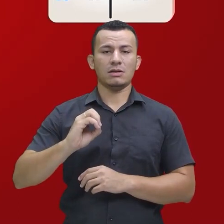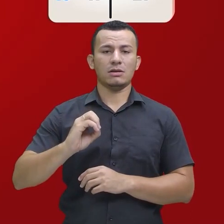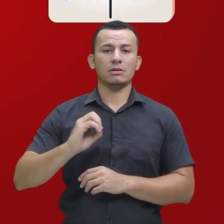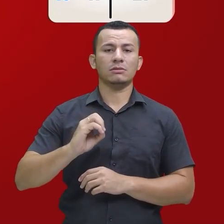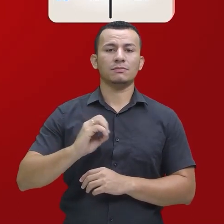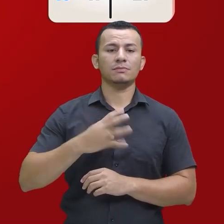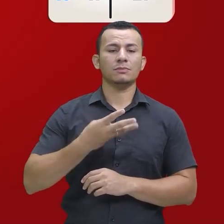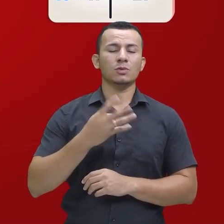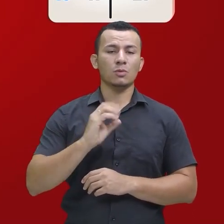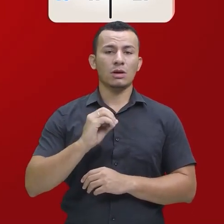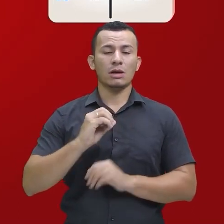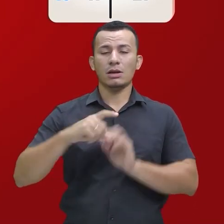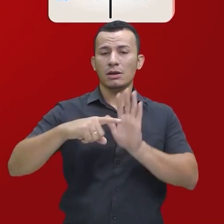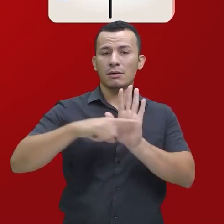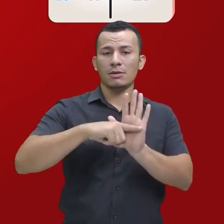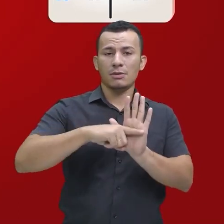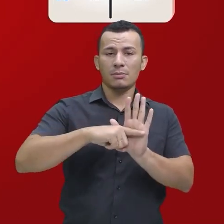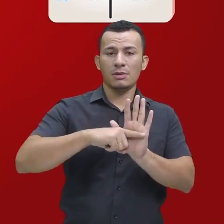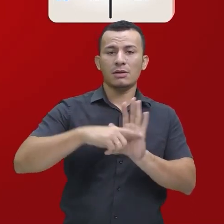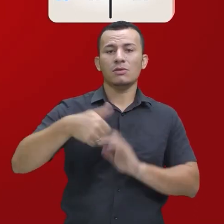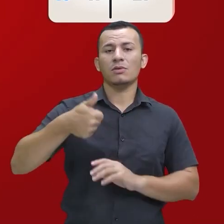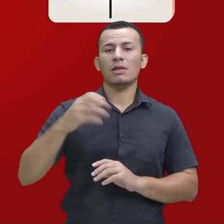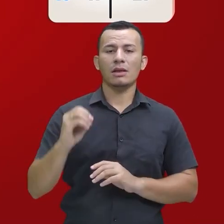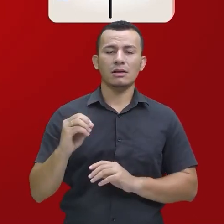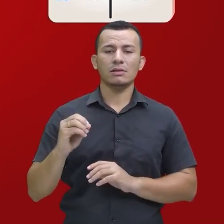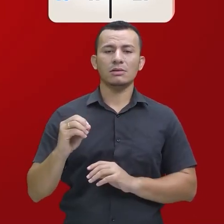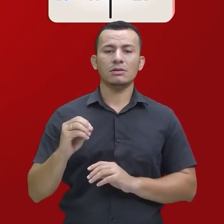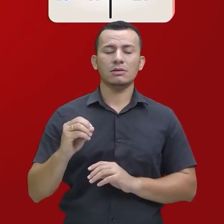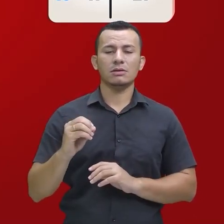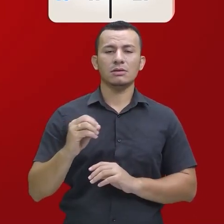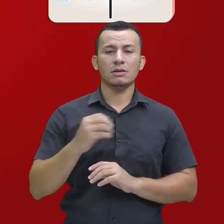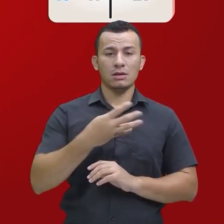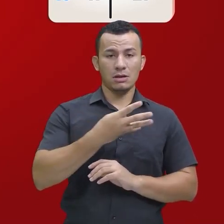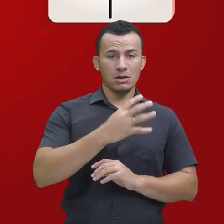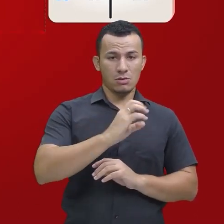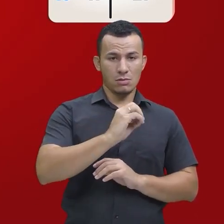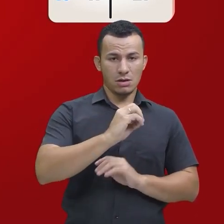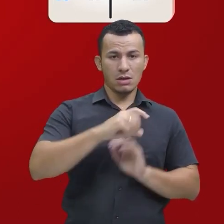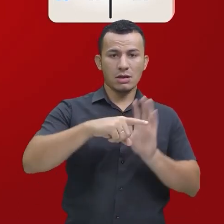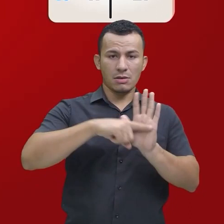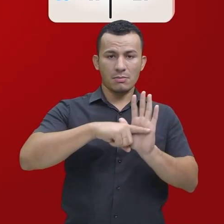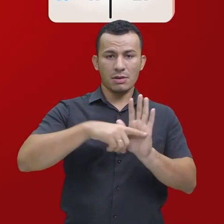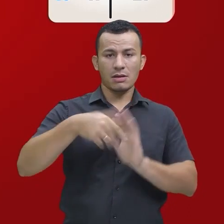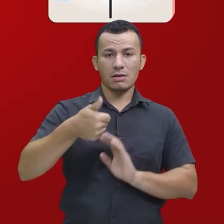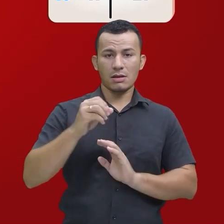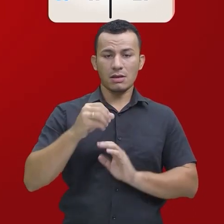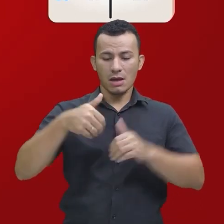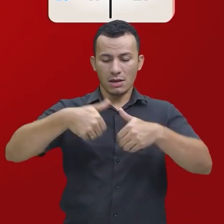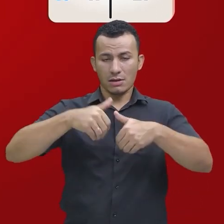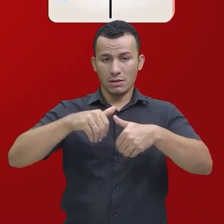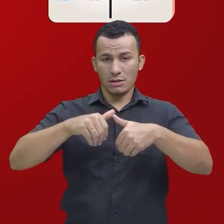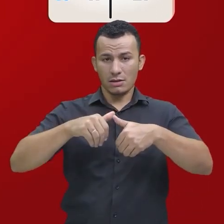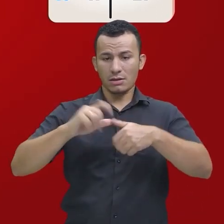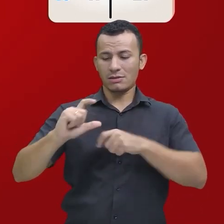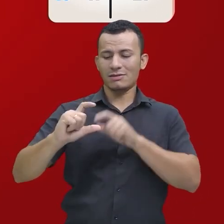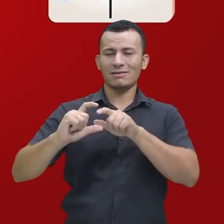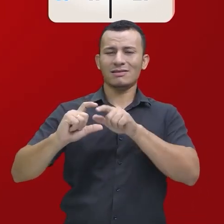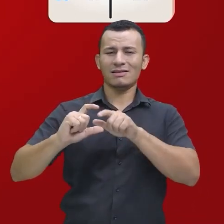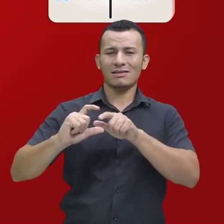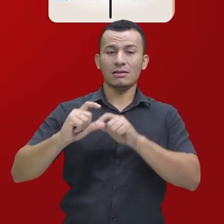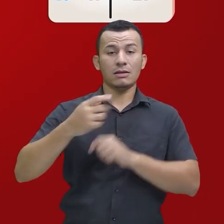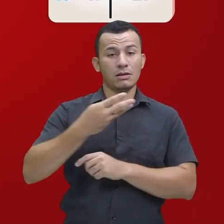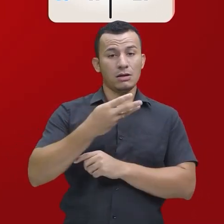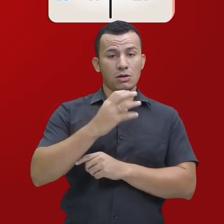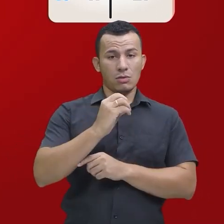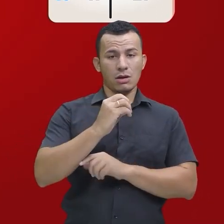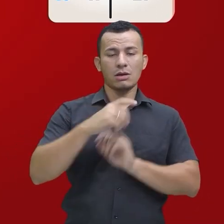40 menos 10. 40 menos 10 está dentro da pedrinha o resultado. E 40 menos